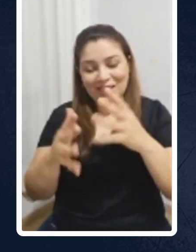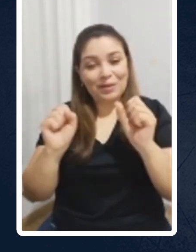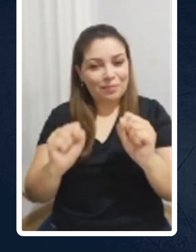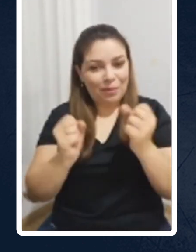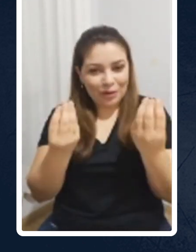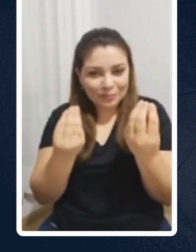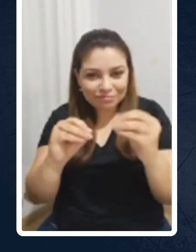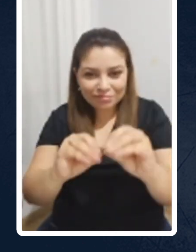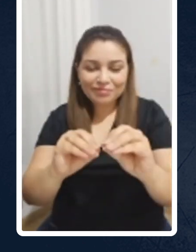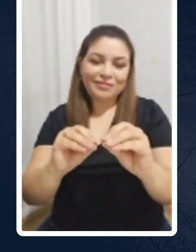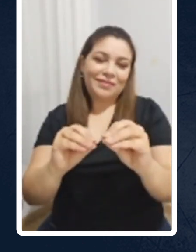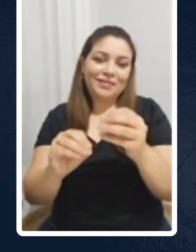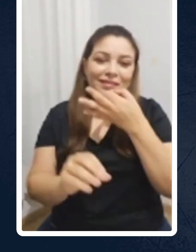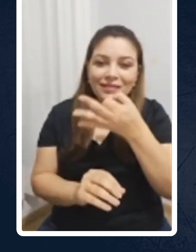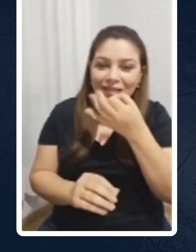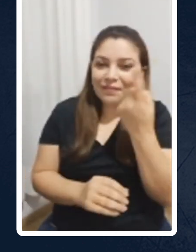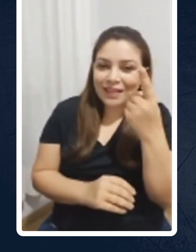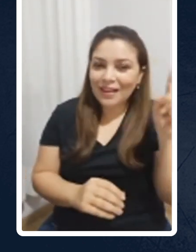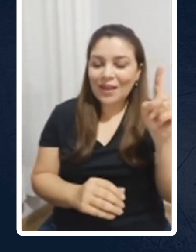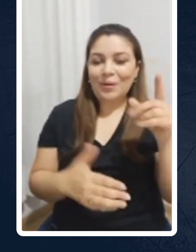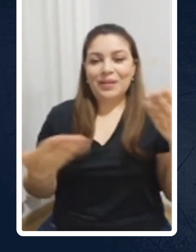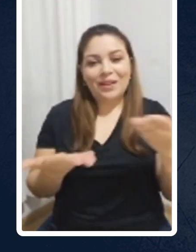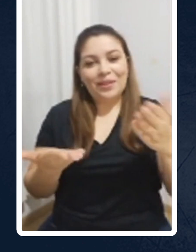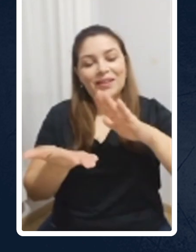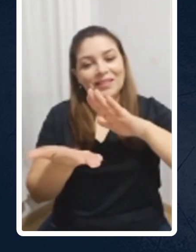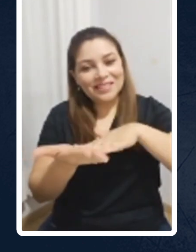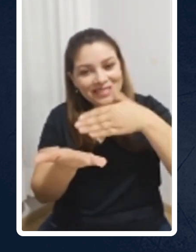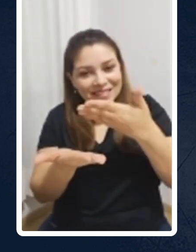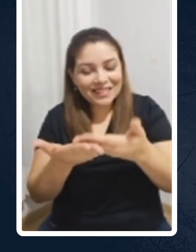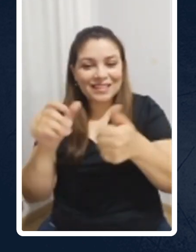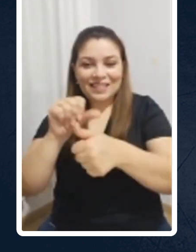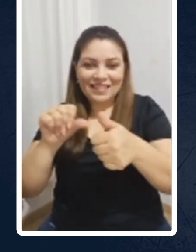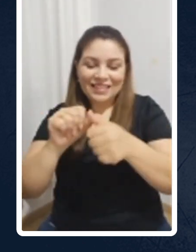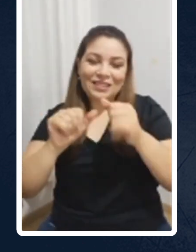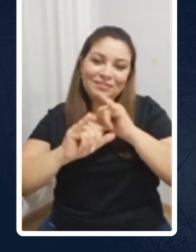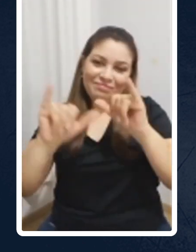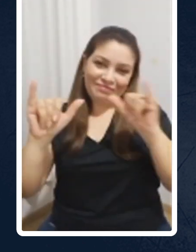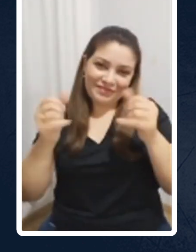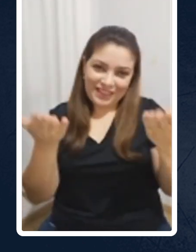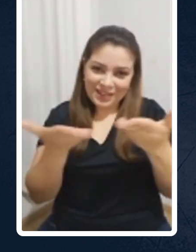final, enquanto a parte dá o seu depoimento.